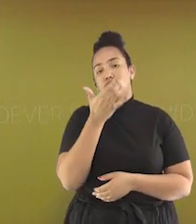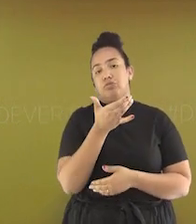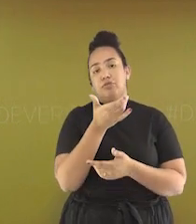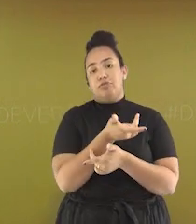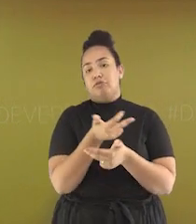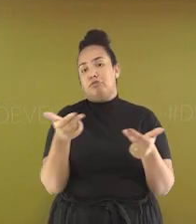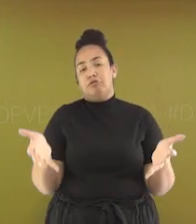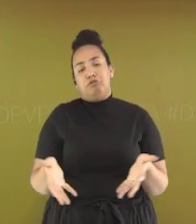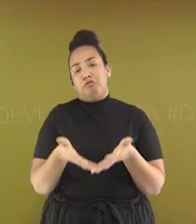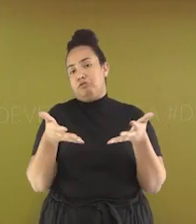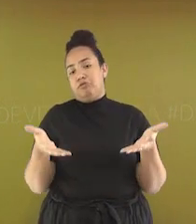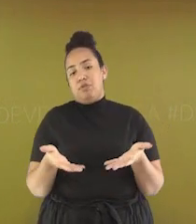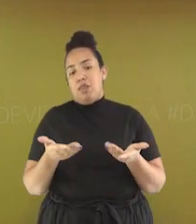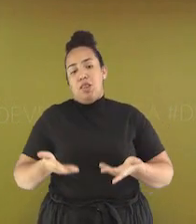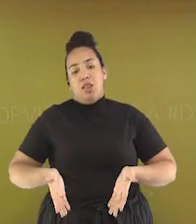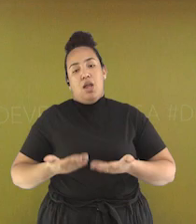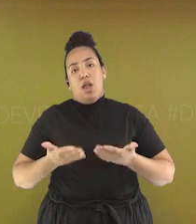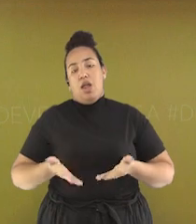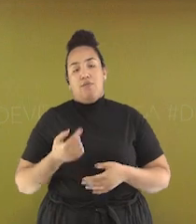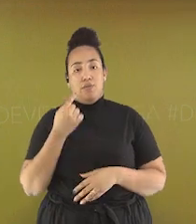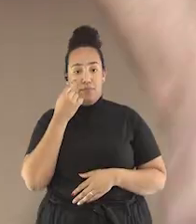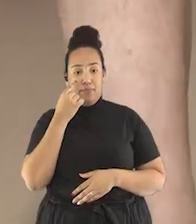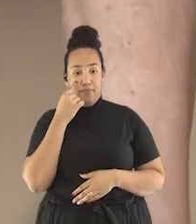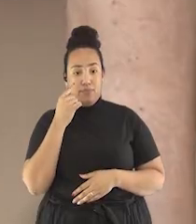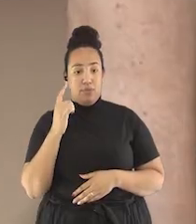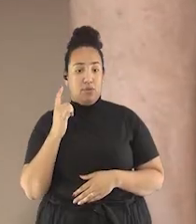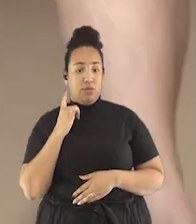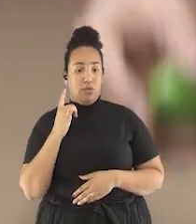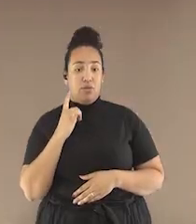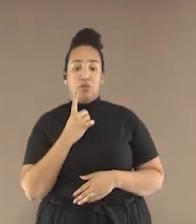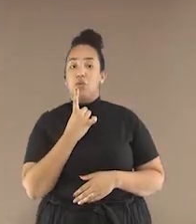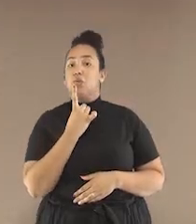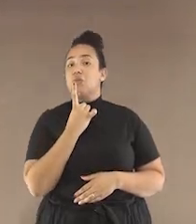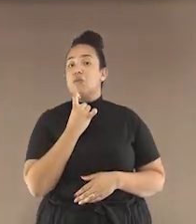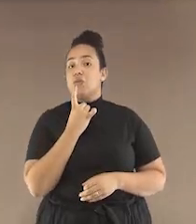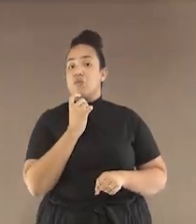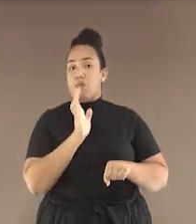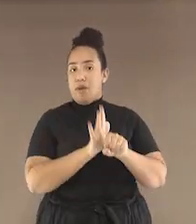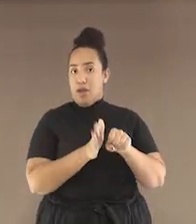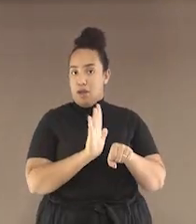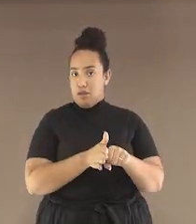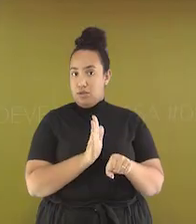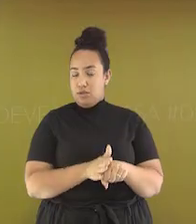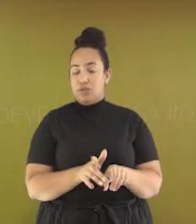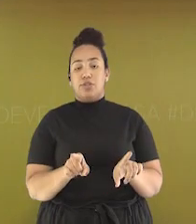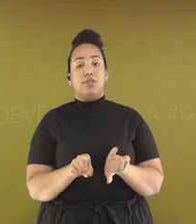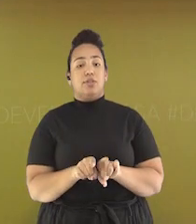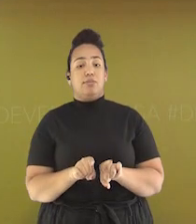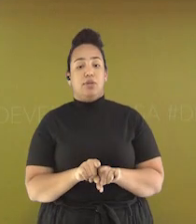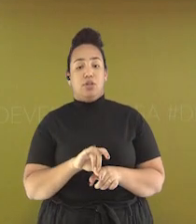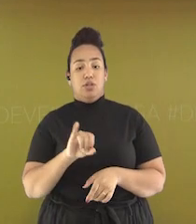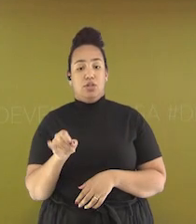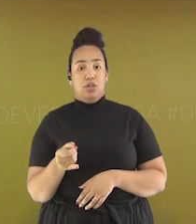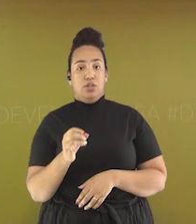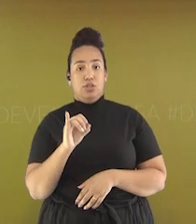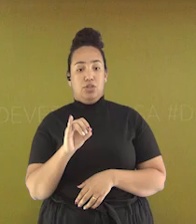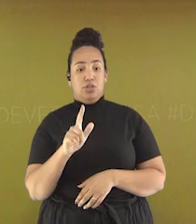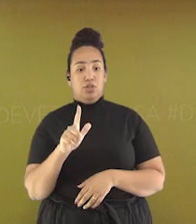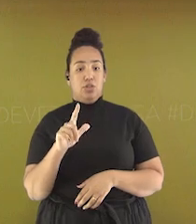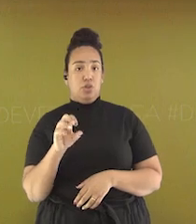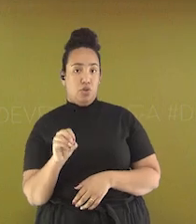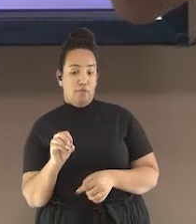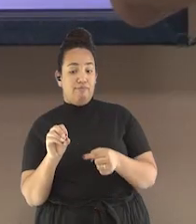feira. Tenho aqui na minha mão um tomate e na outra mão um jiló. Percebo que o jiló é